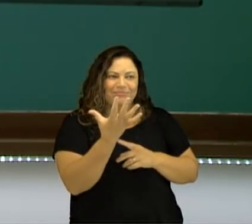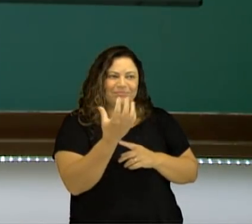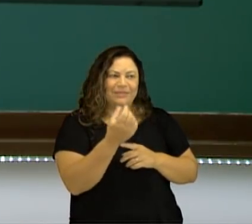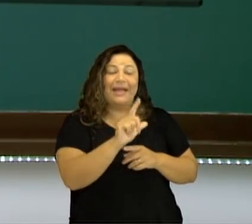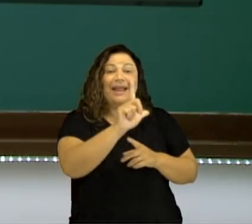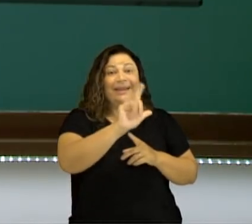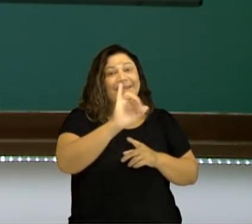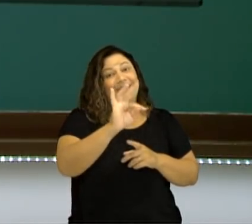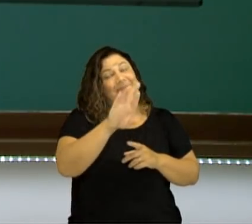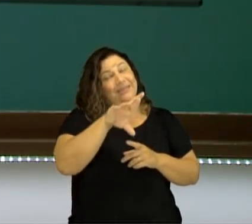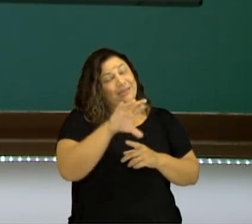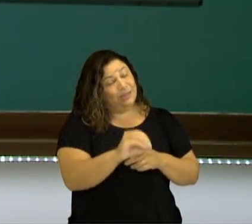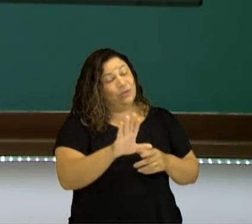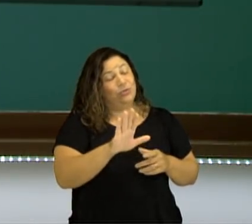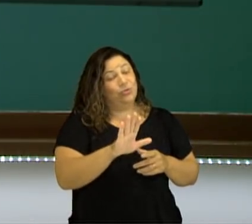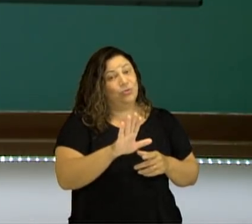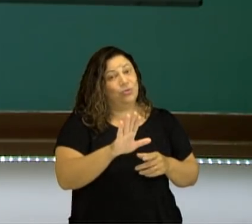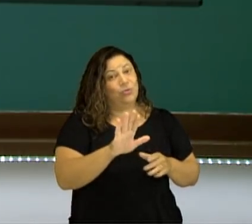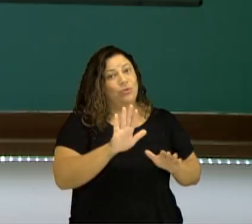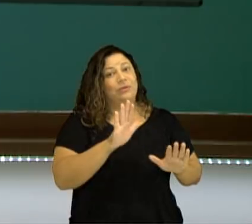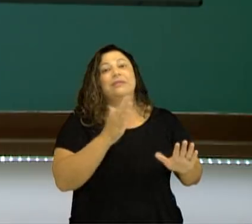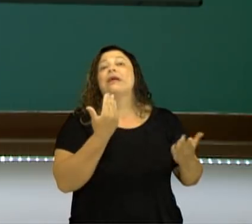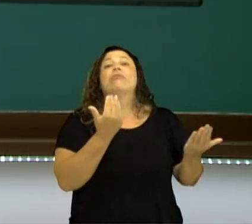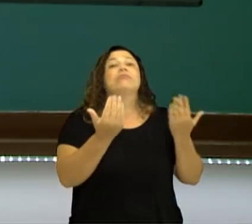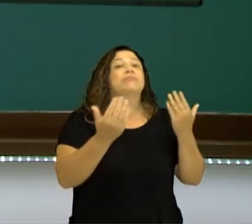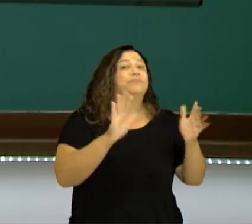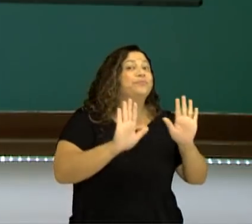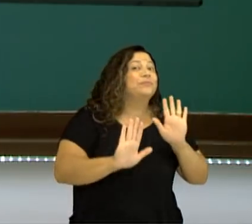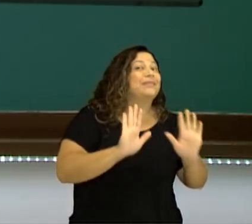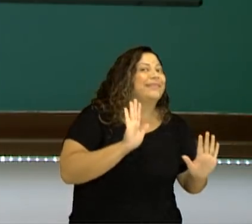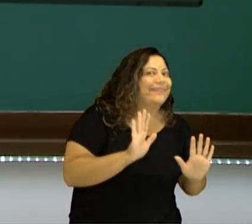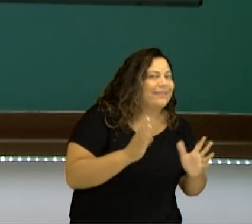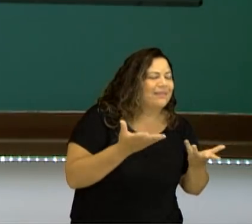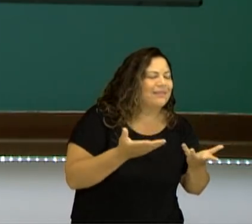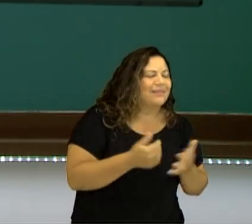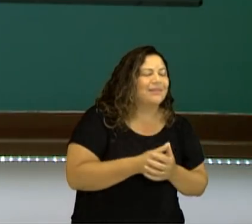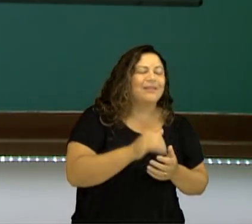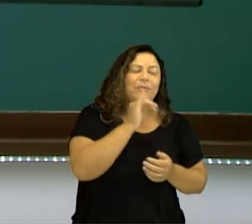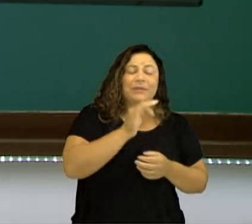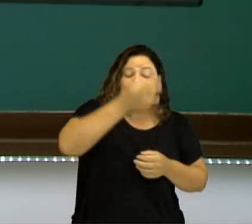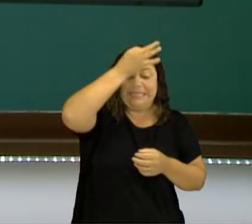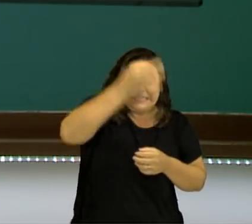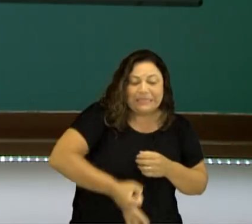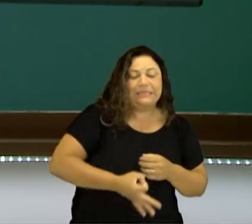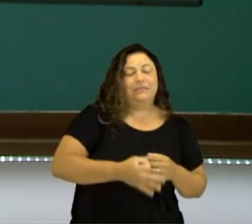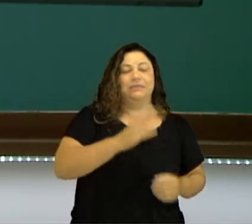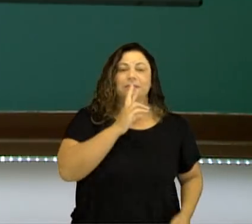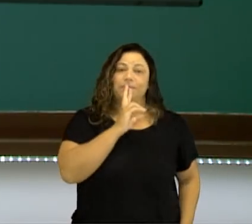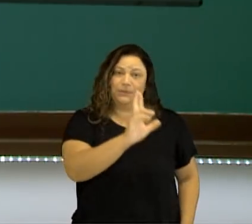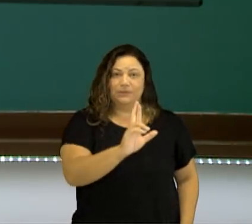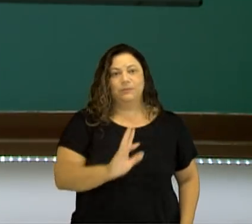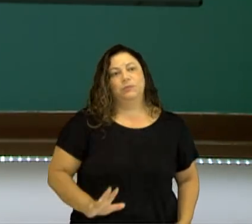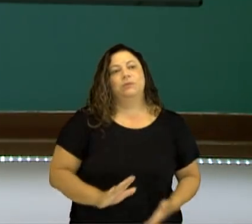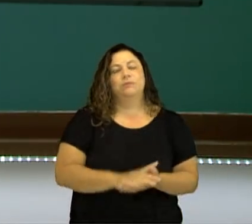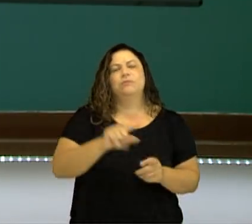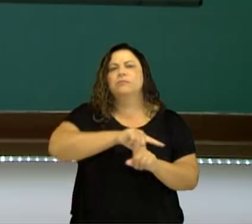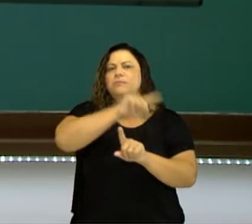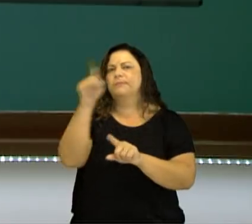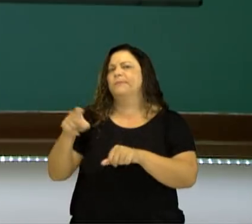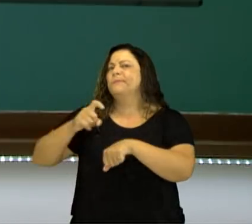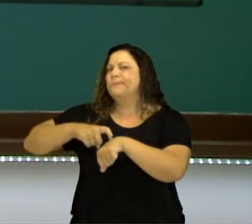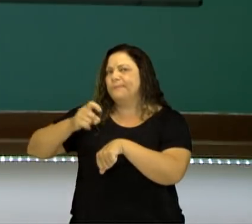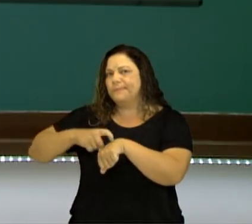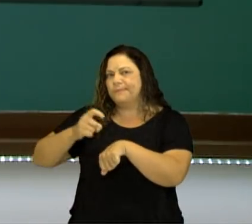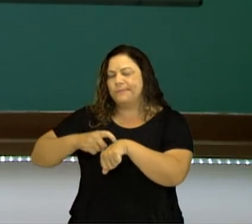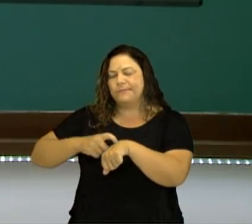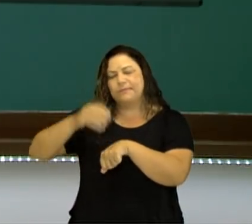Então, existe aí uma dependência. Primeiro, eu tenho que ter certeza para dar uma resposta exata. Quanto tempo leva uma viagem de